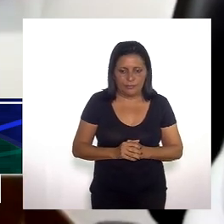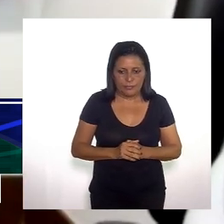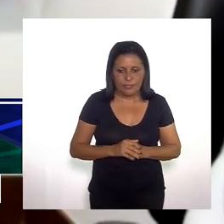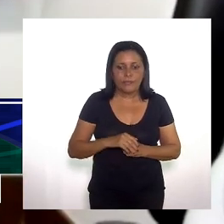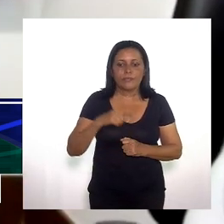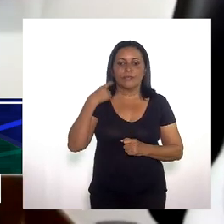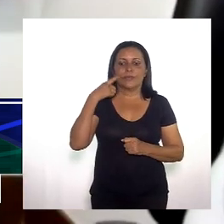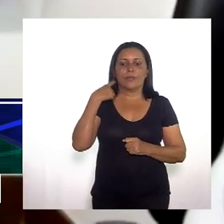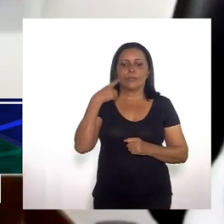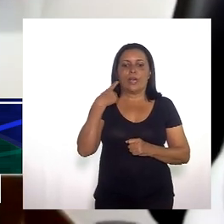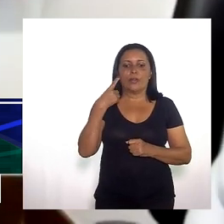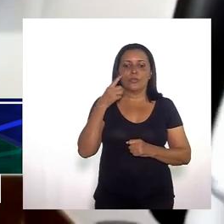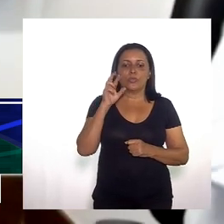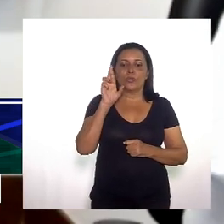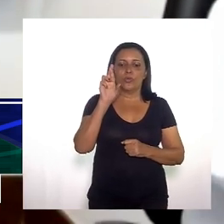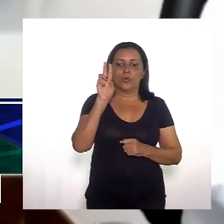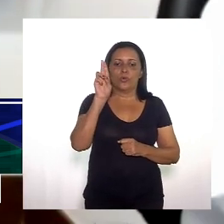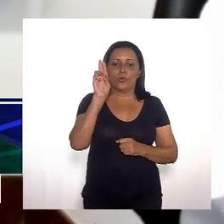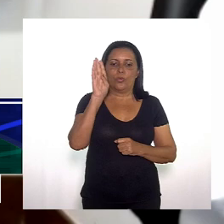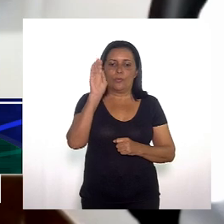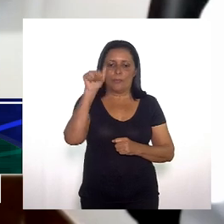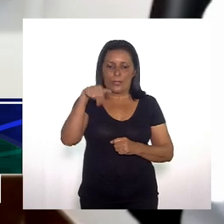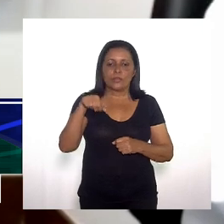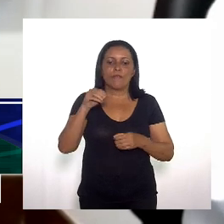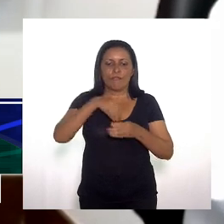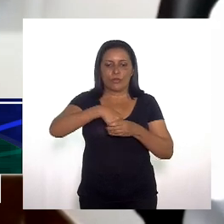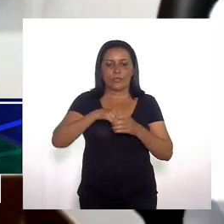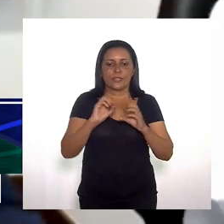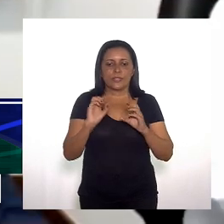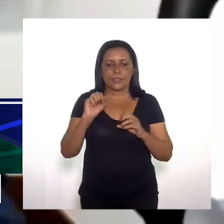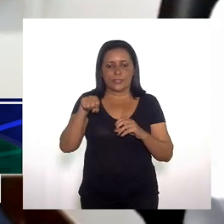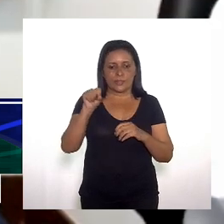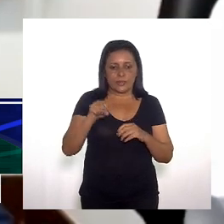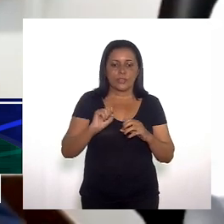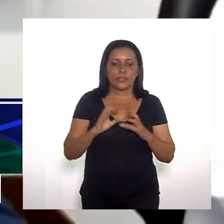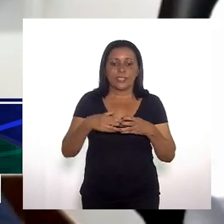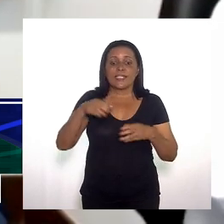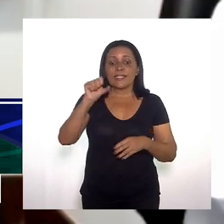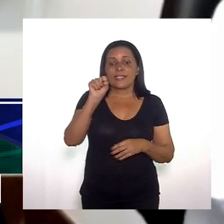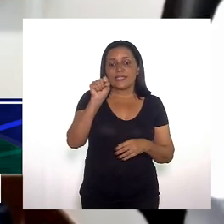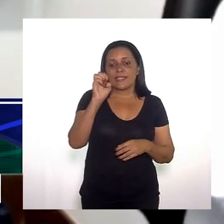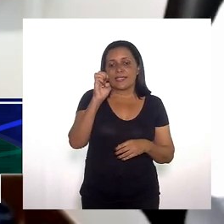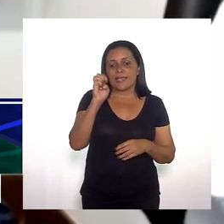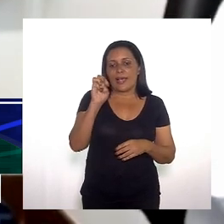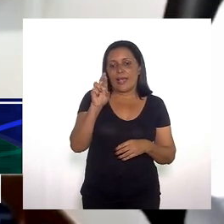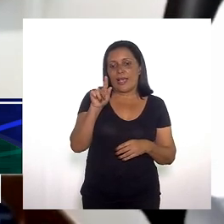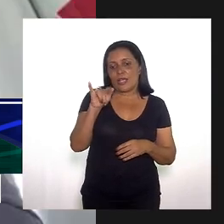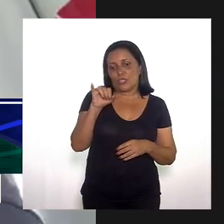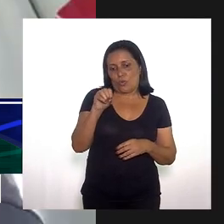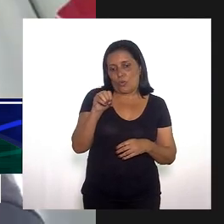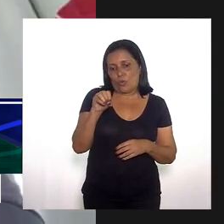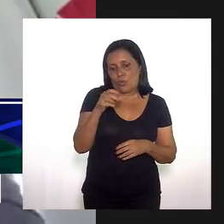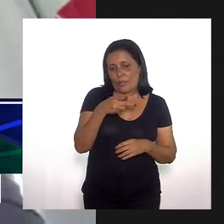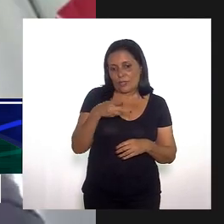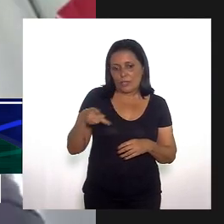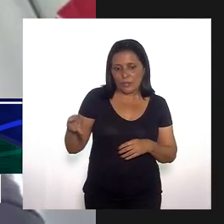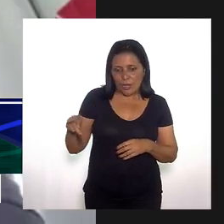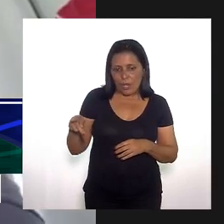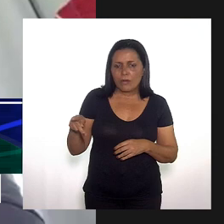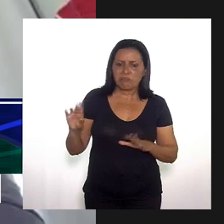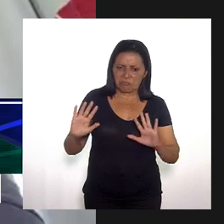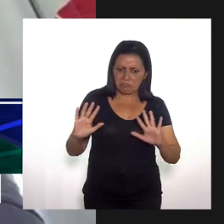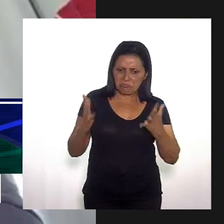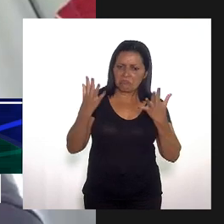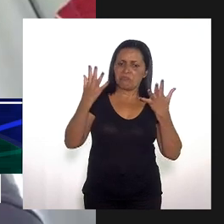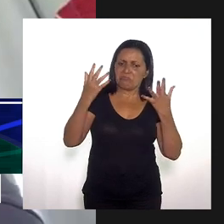Deputado Rubens Bom Tempo votou sim no grupo. Deputado Sérgio Fernandes. Senhor presidente, louvando e parabenizando